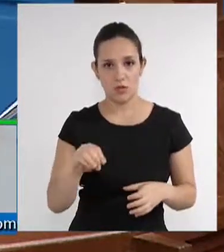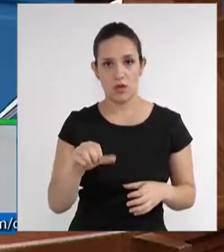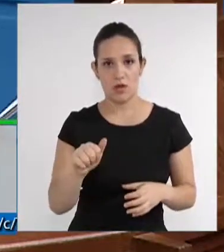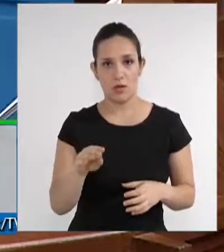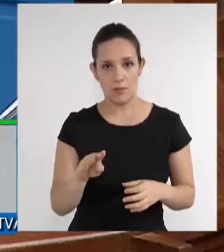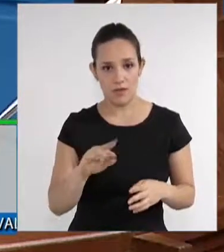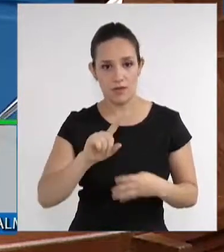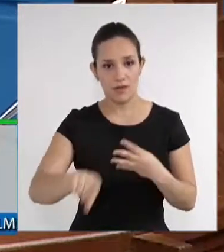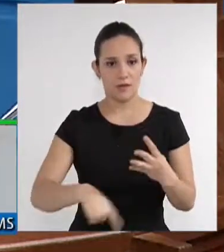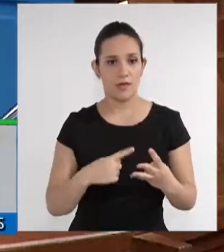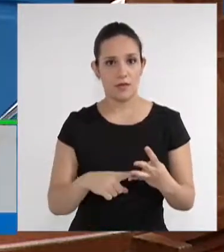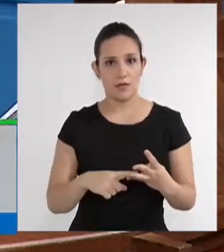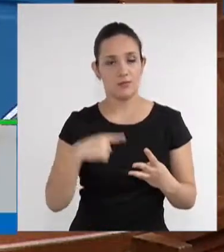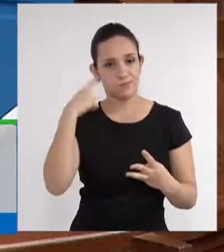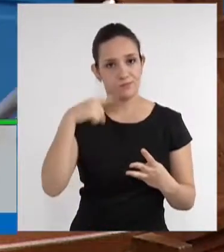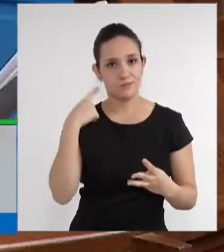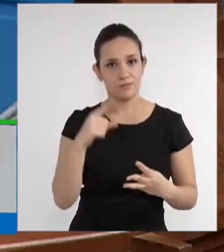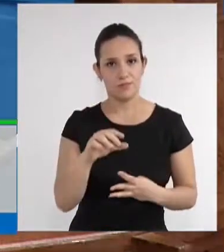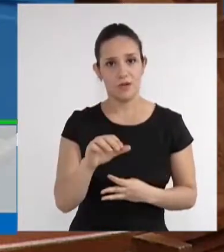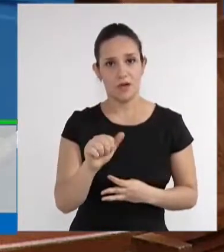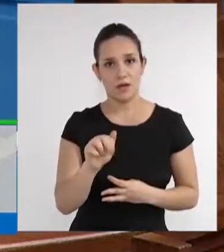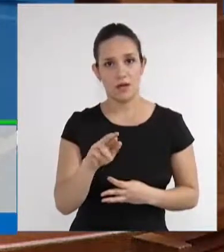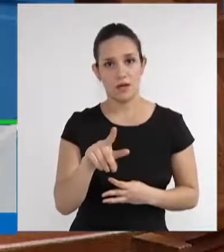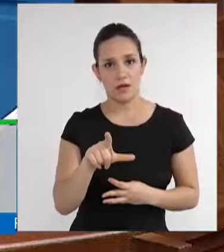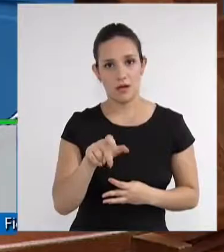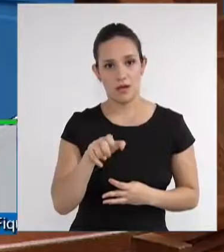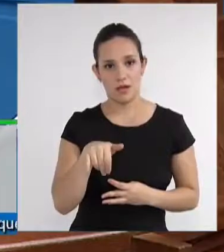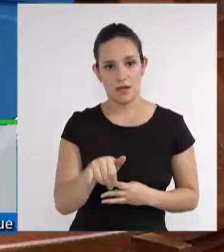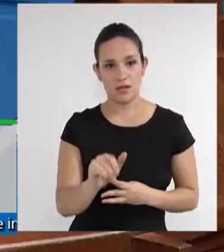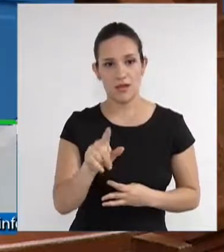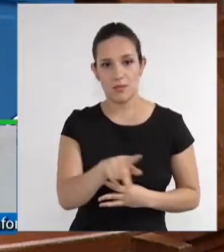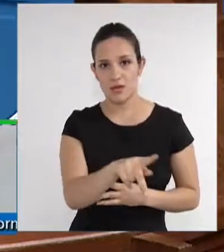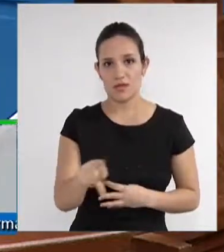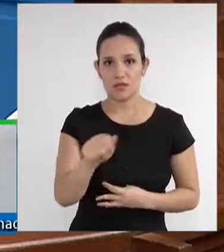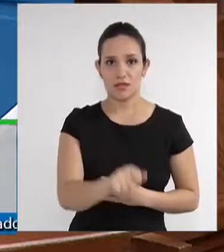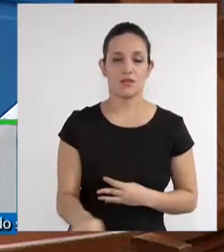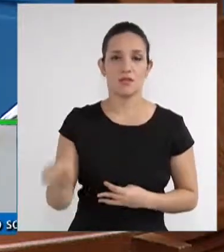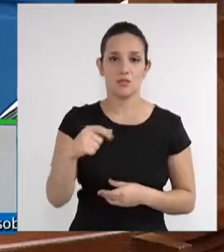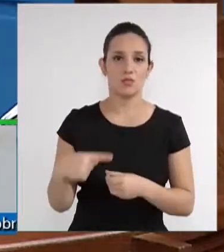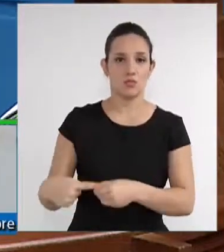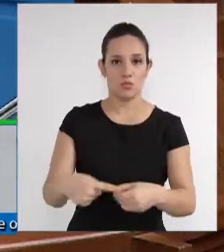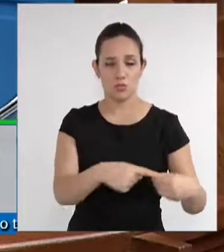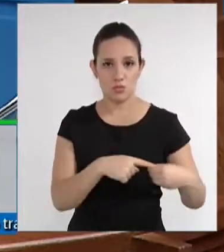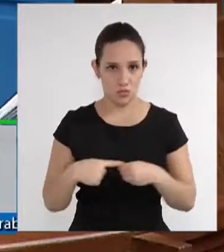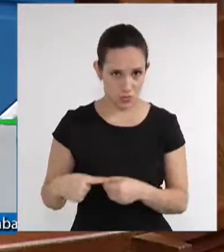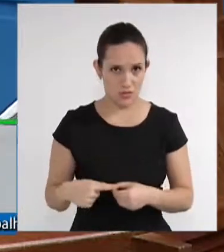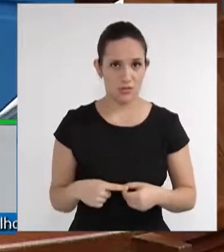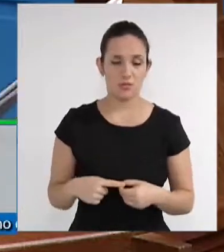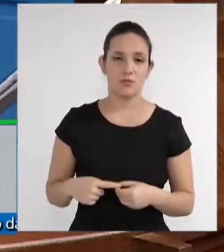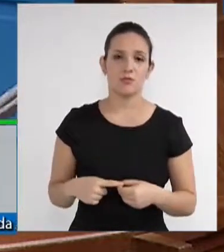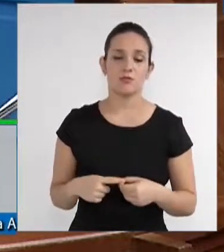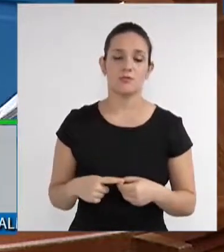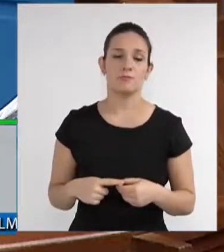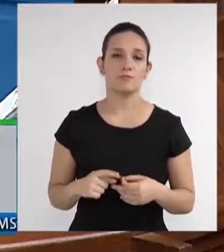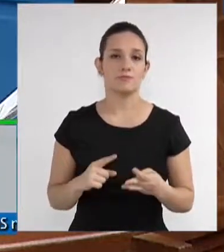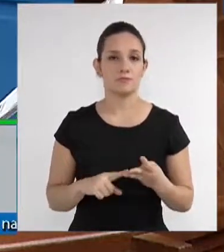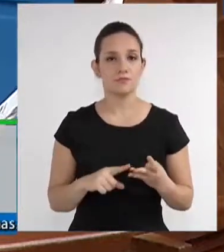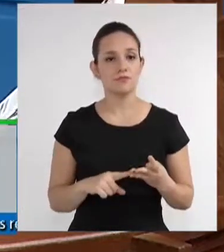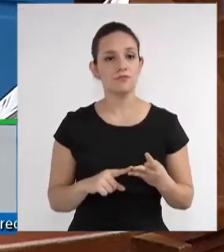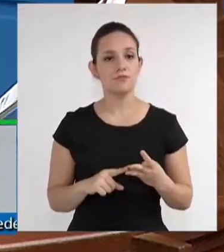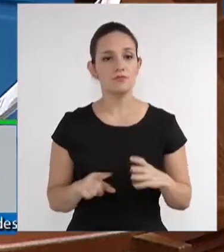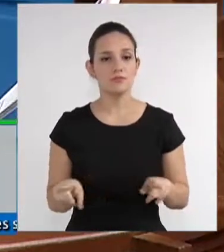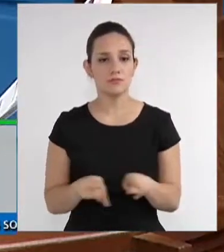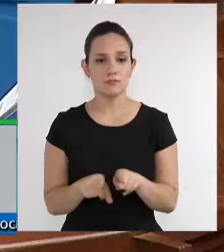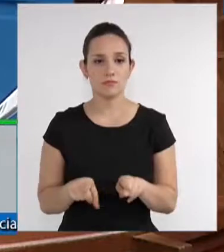e doutor Pedro Arley Caravina, que é o nosso presidente da Associação dos Municípios. E palestrando, debatendo,